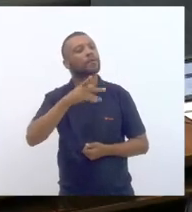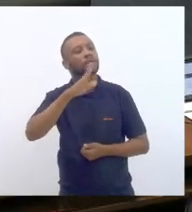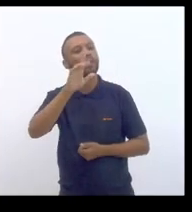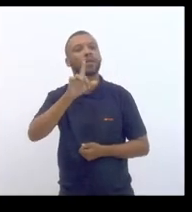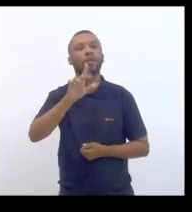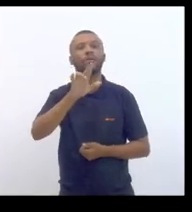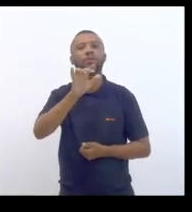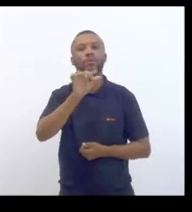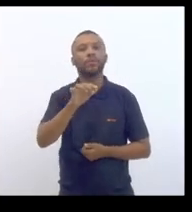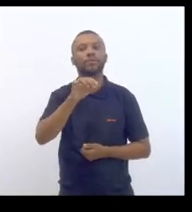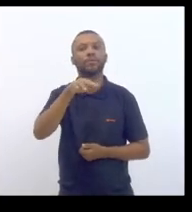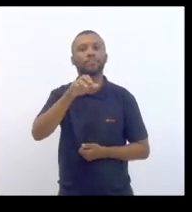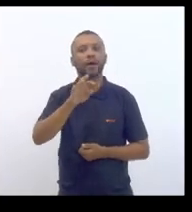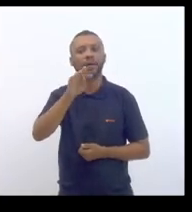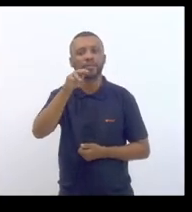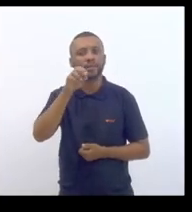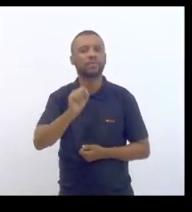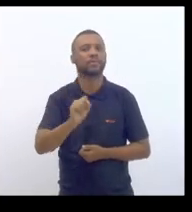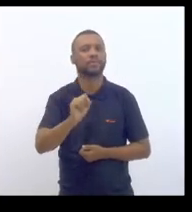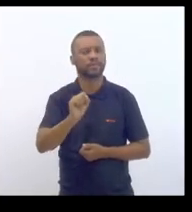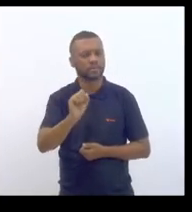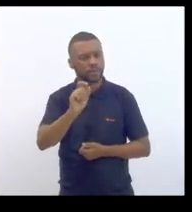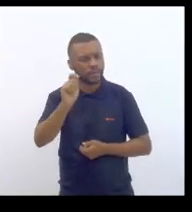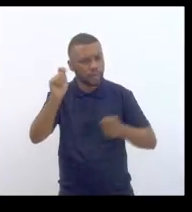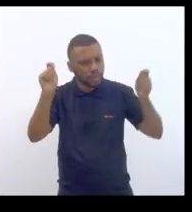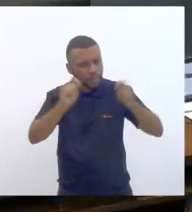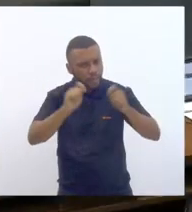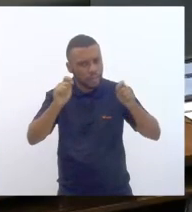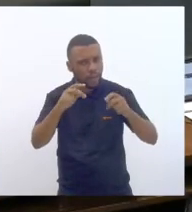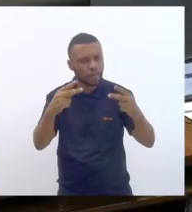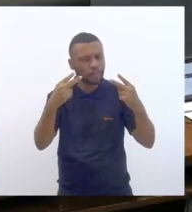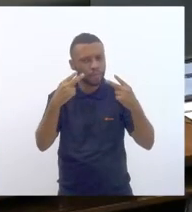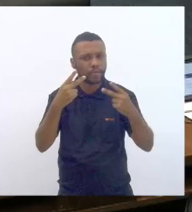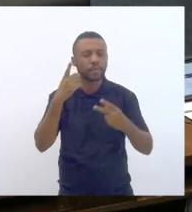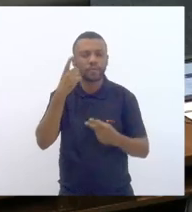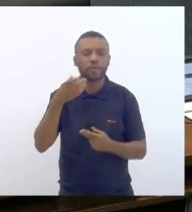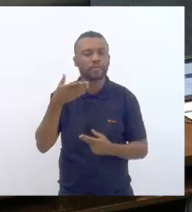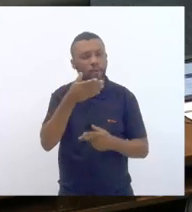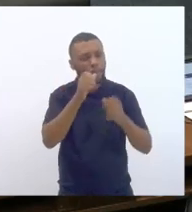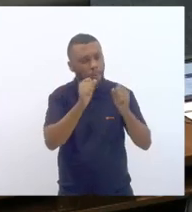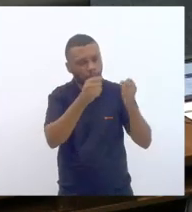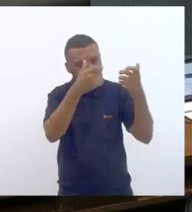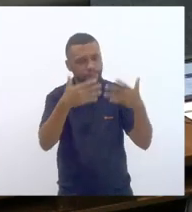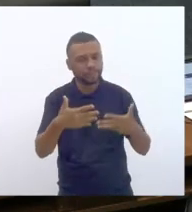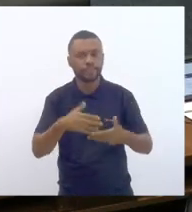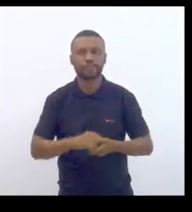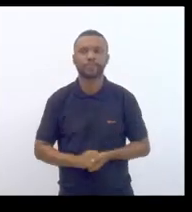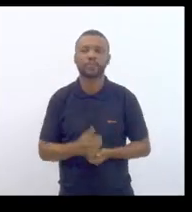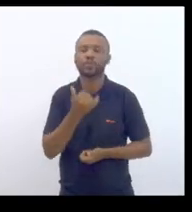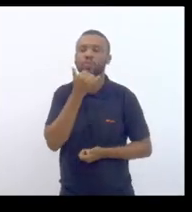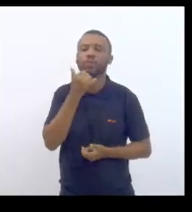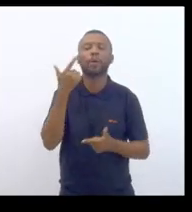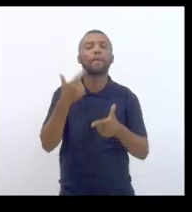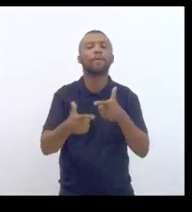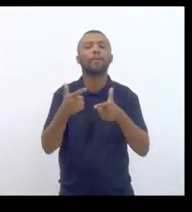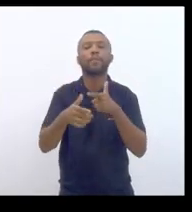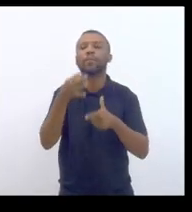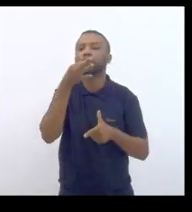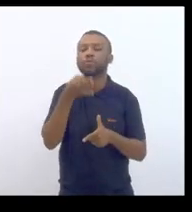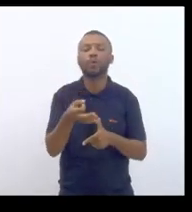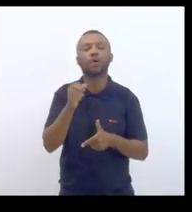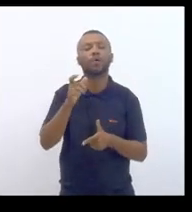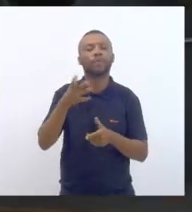Martins. Presidente, está me ouvindo? Deputado eu Luiz Martins. Eu estava com problema no meu som, eu voto